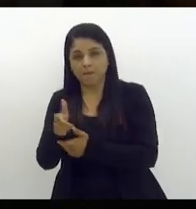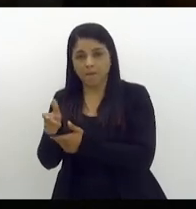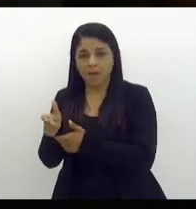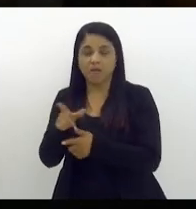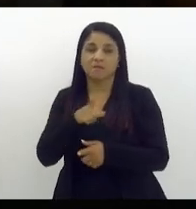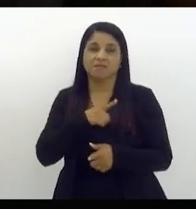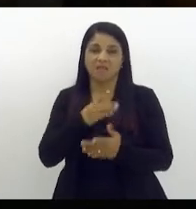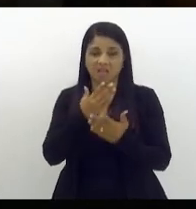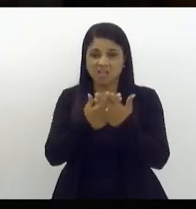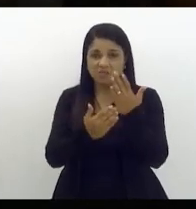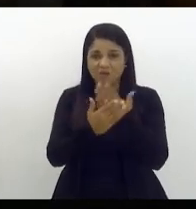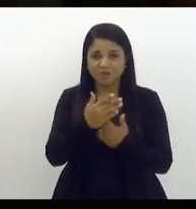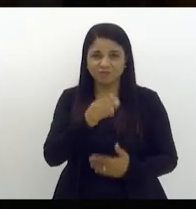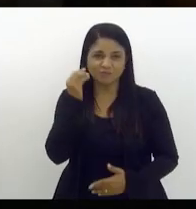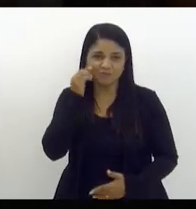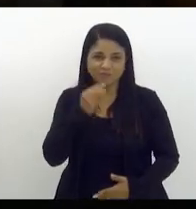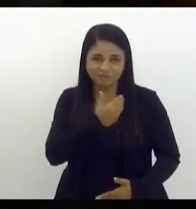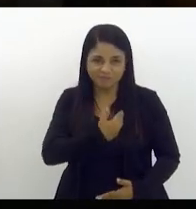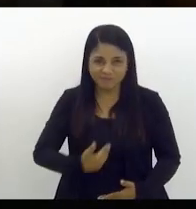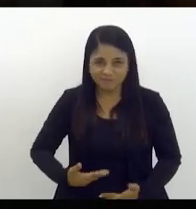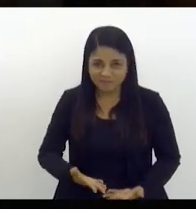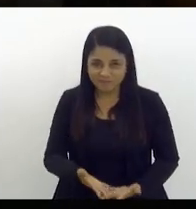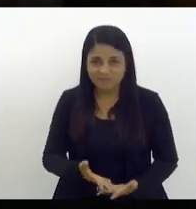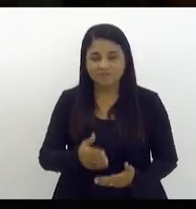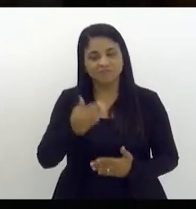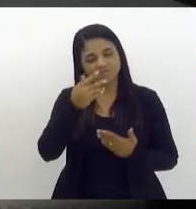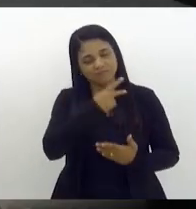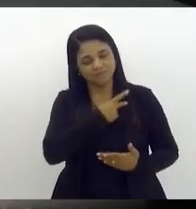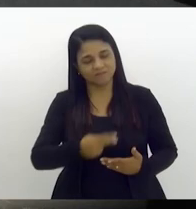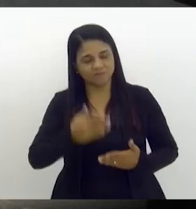Cláudio Castro. É isso, senhor presidente. Muito obrigada.